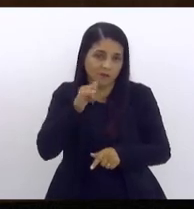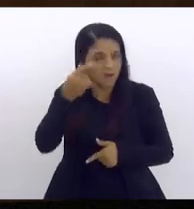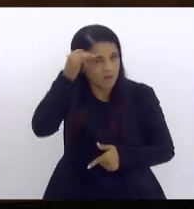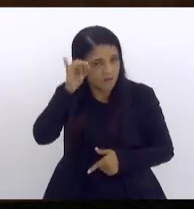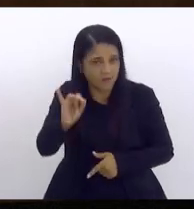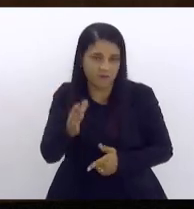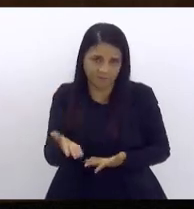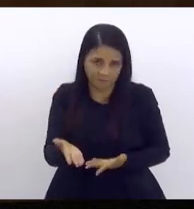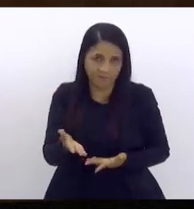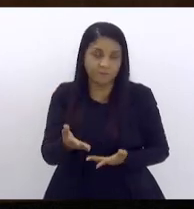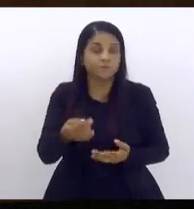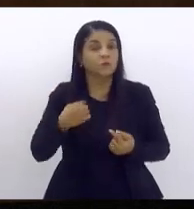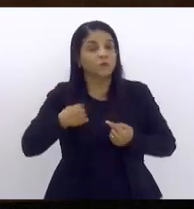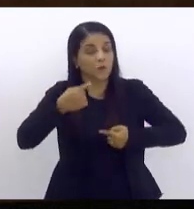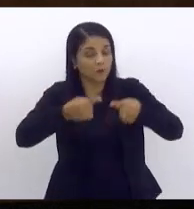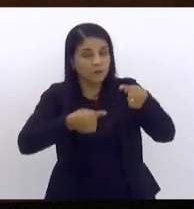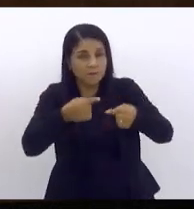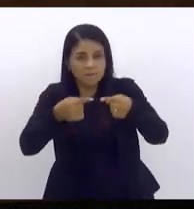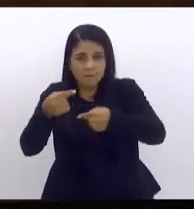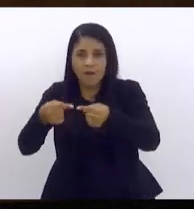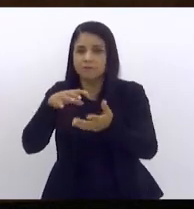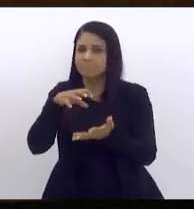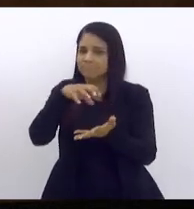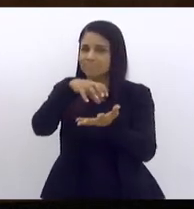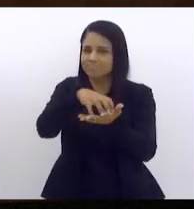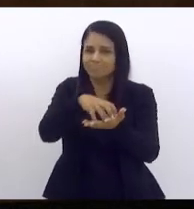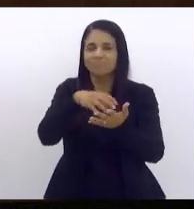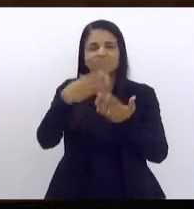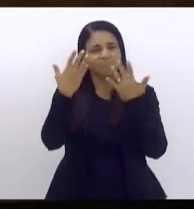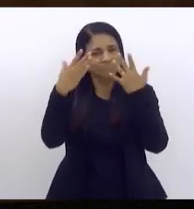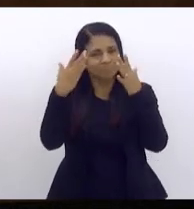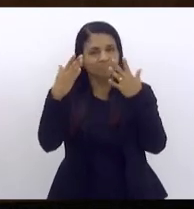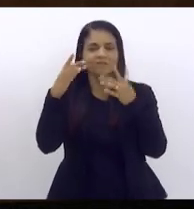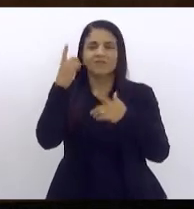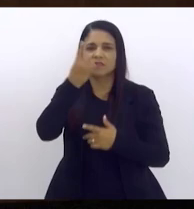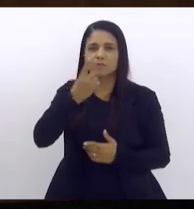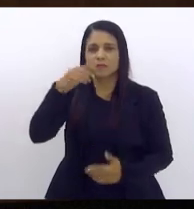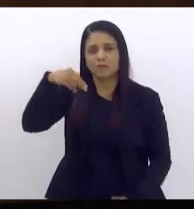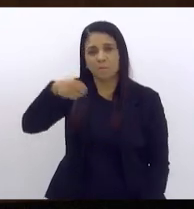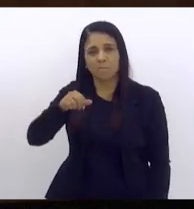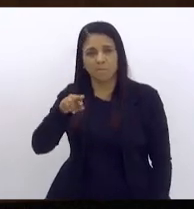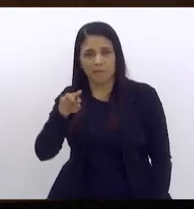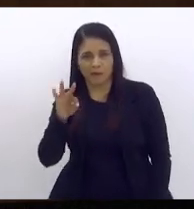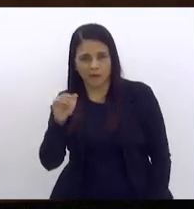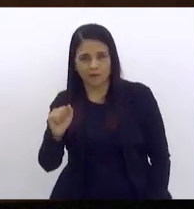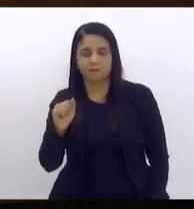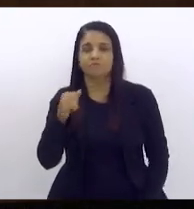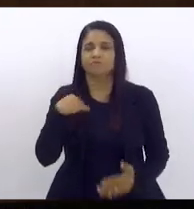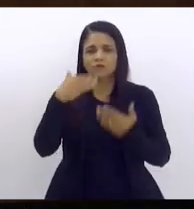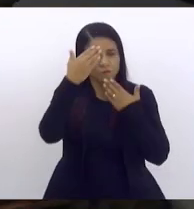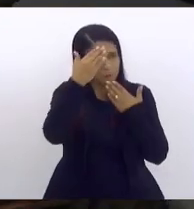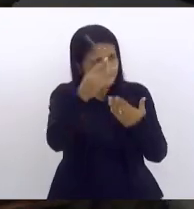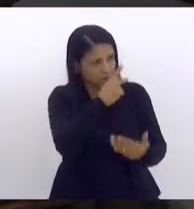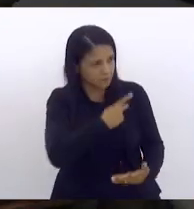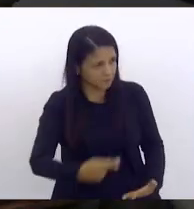Então, é um debate central. Parabenizar a deputada Marta Rocha pela excelente propositura. Muito obrigada,